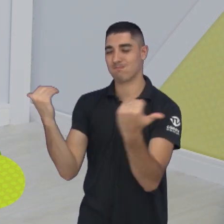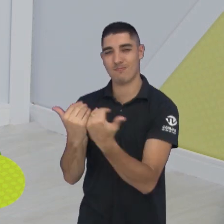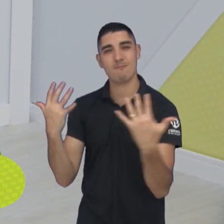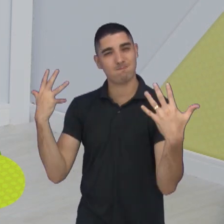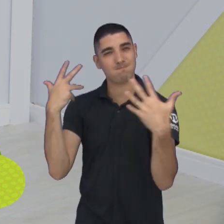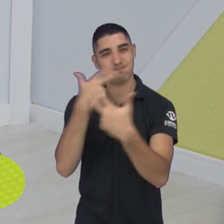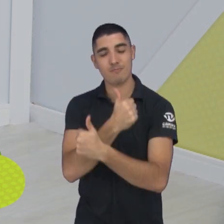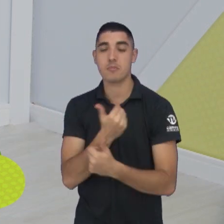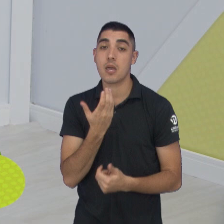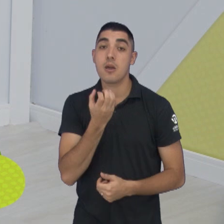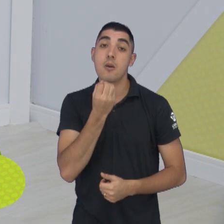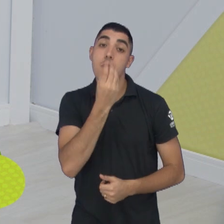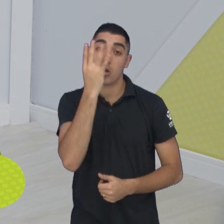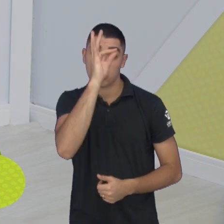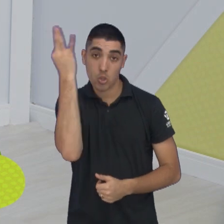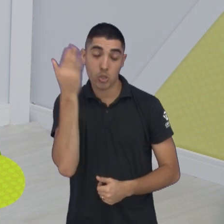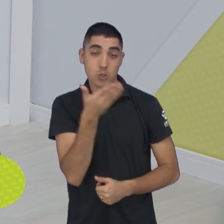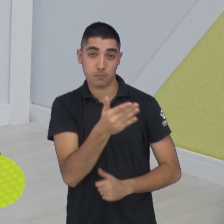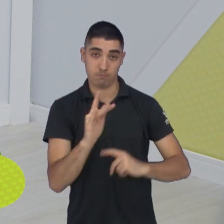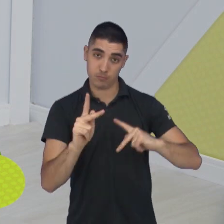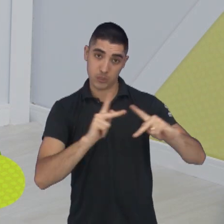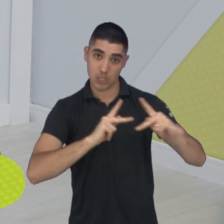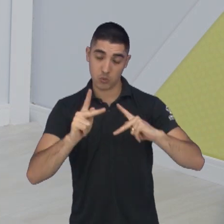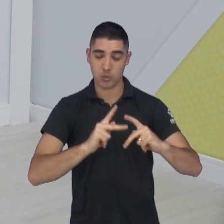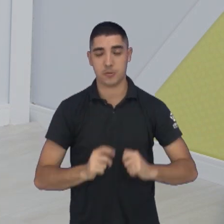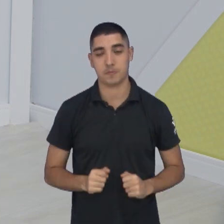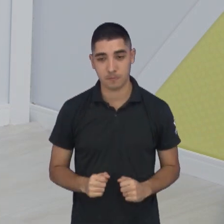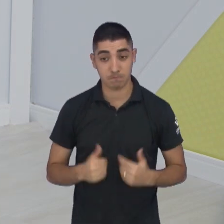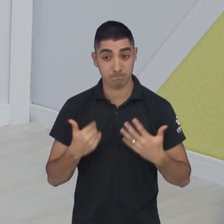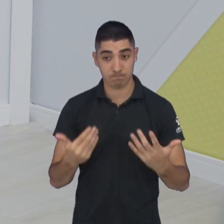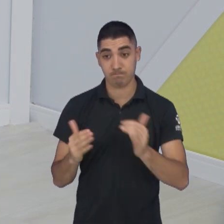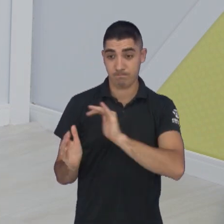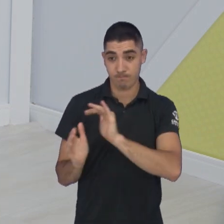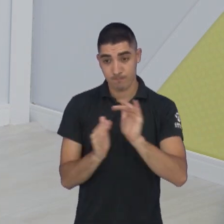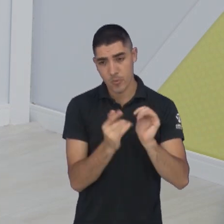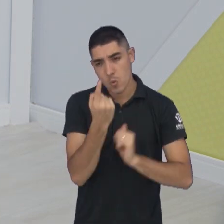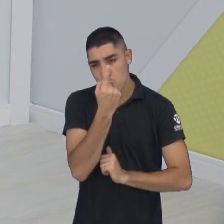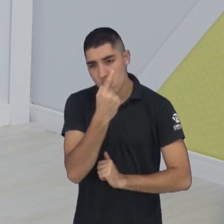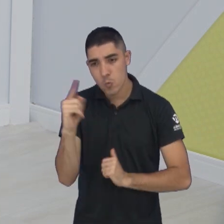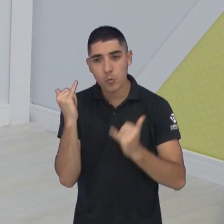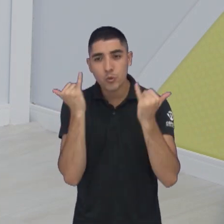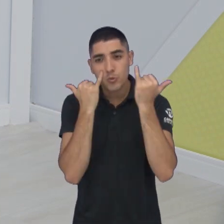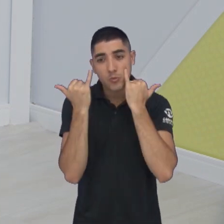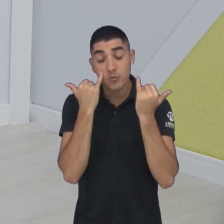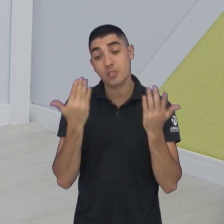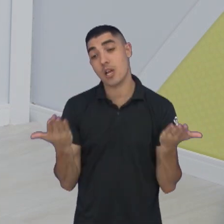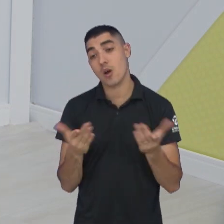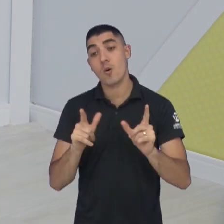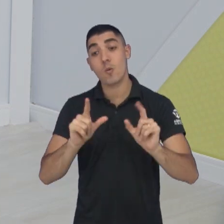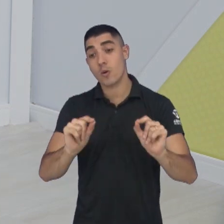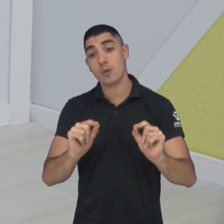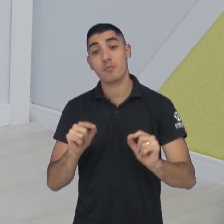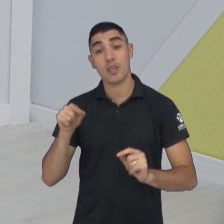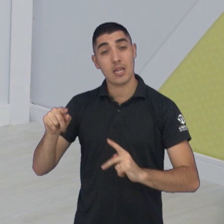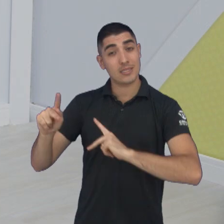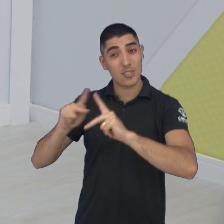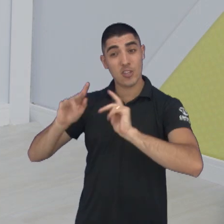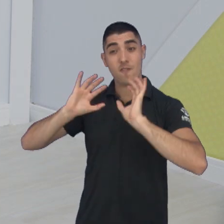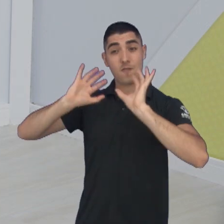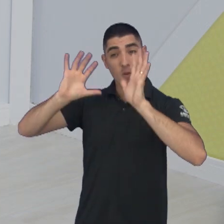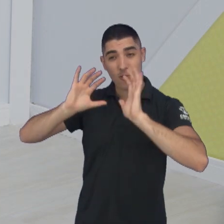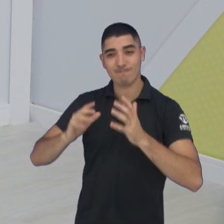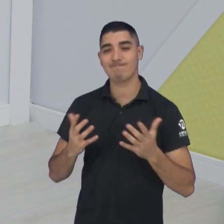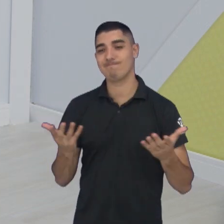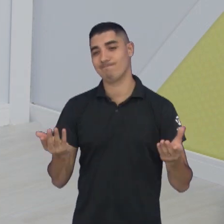bacana. Sucesso aí para o São José Basquetebol. Brunão, para a gente fechar esse segundo bloco, e o time do Farmacon de Vôlei São José,